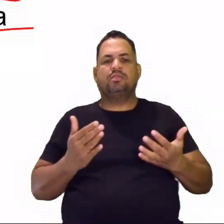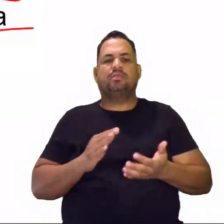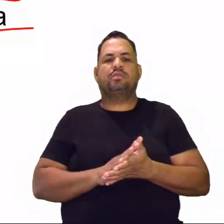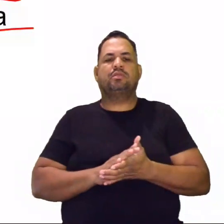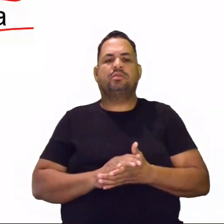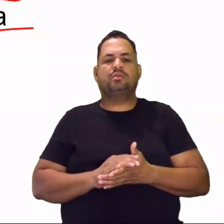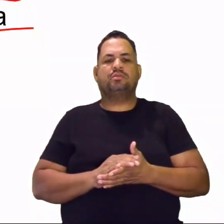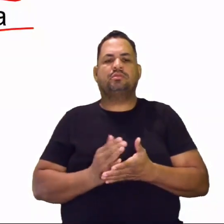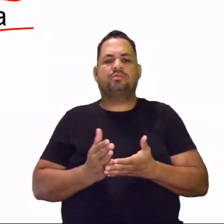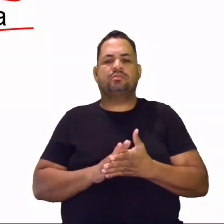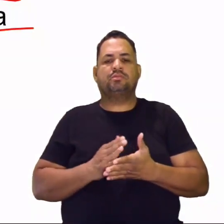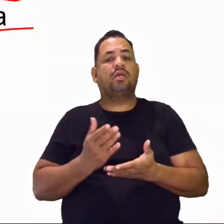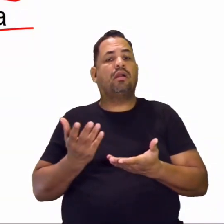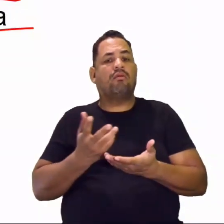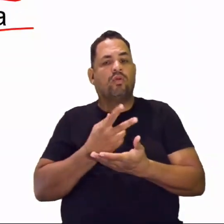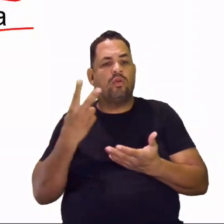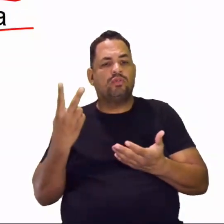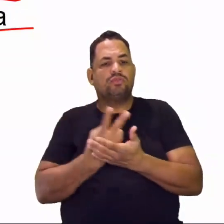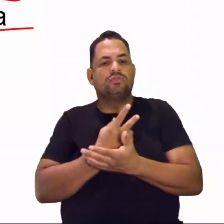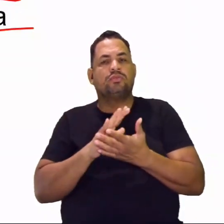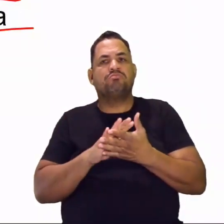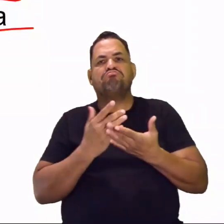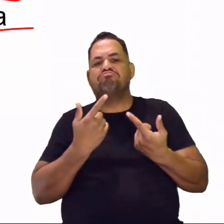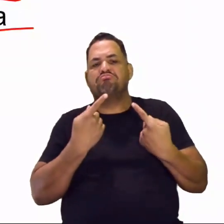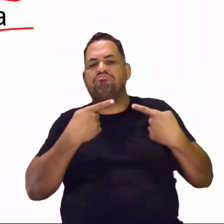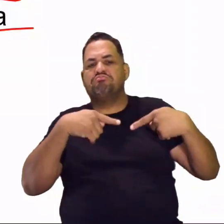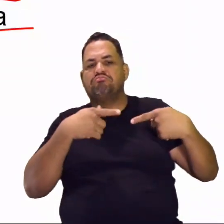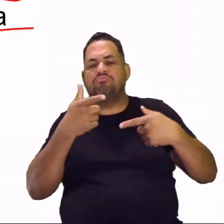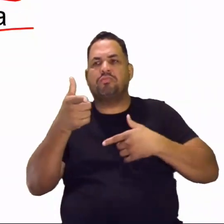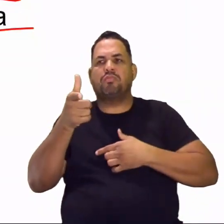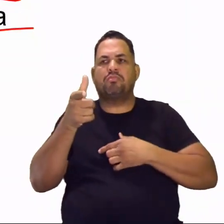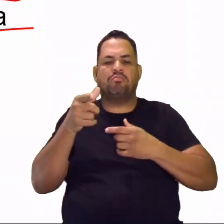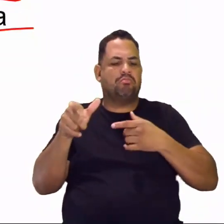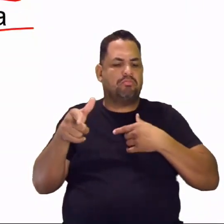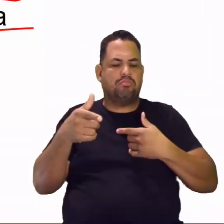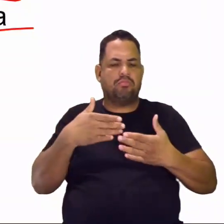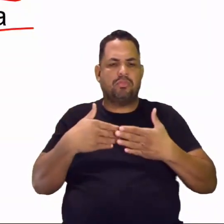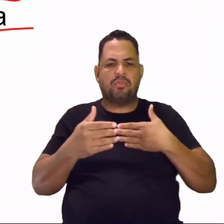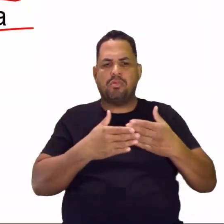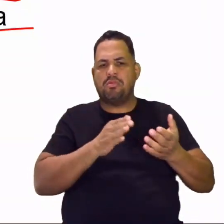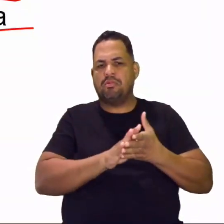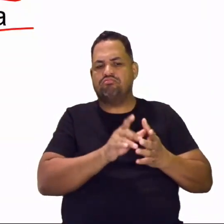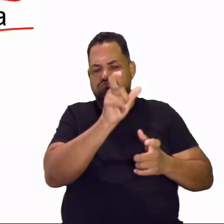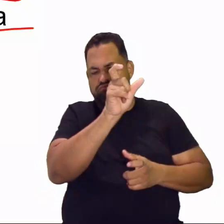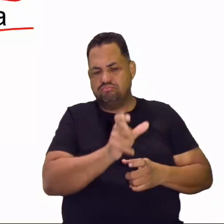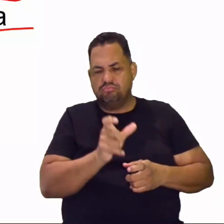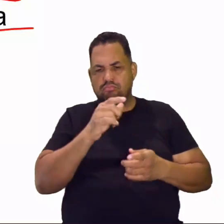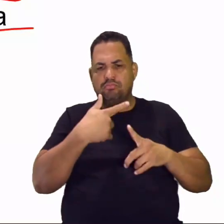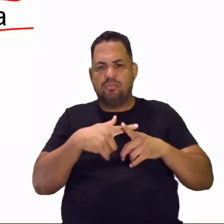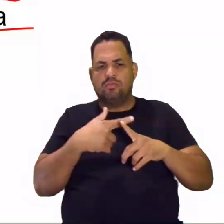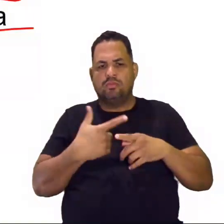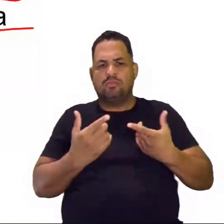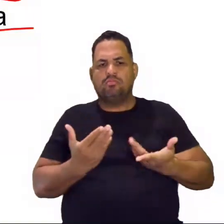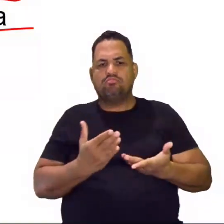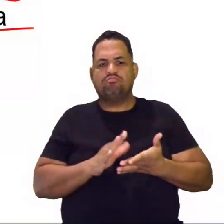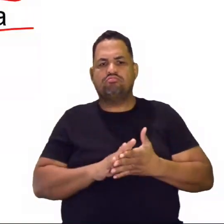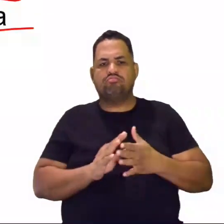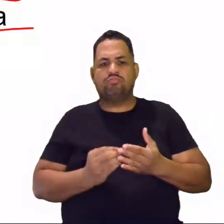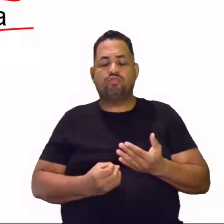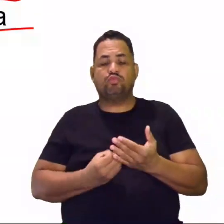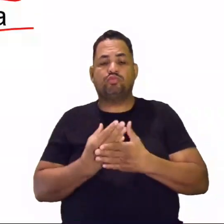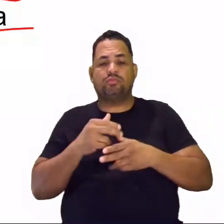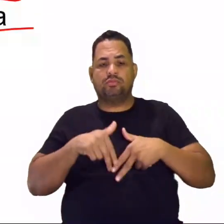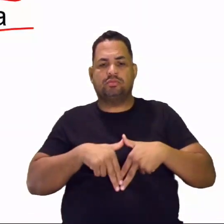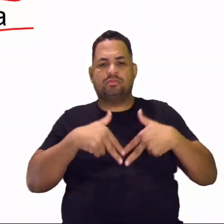segregacionista que é perpetrada contra quaisquer indivíduos ou grupos, né, por causa da sua origem étnica,